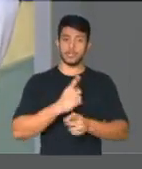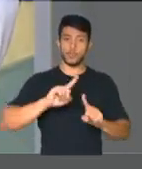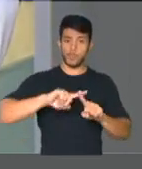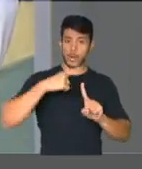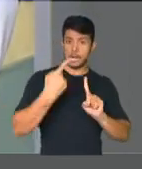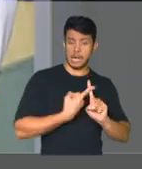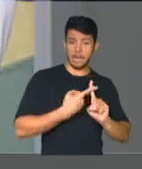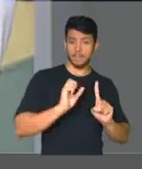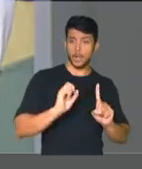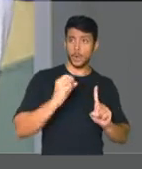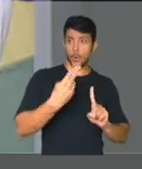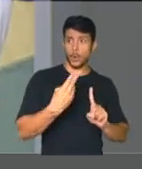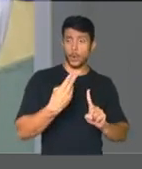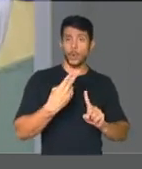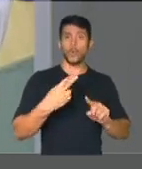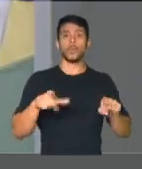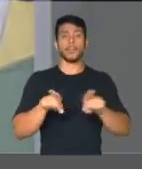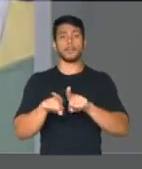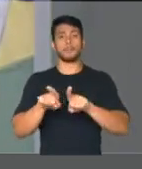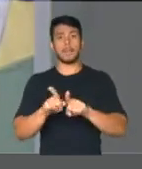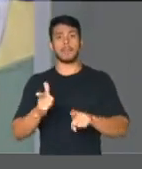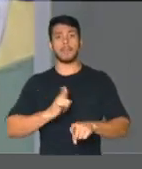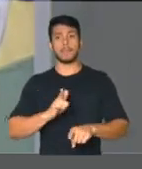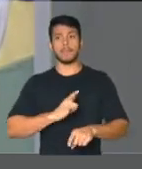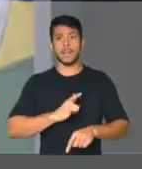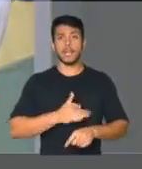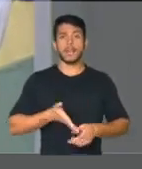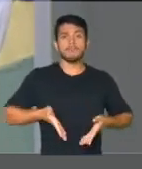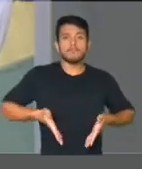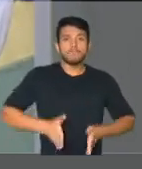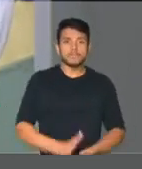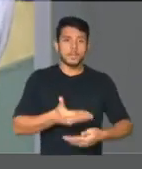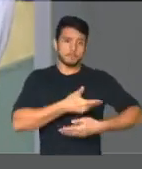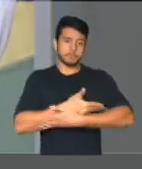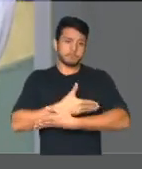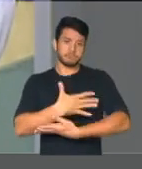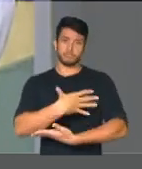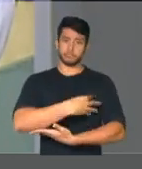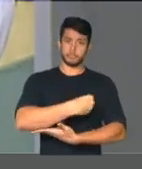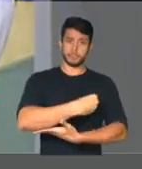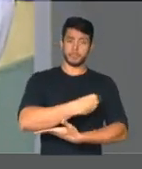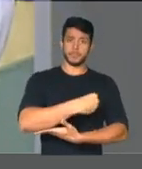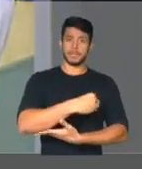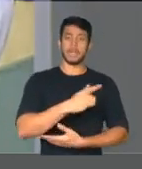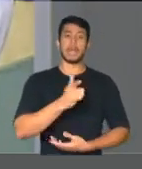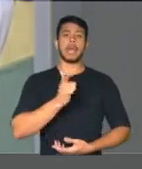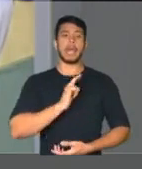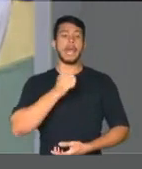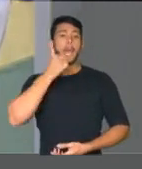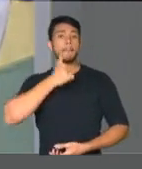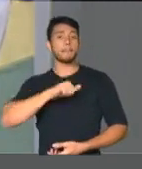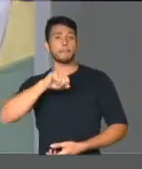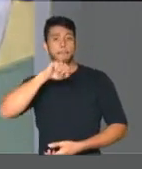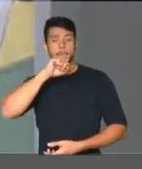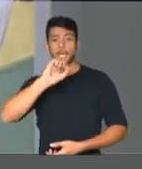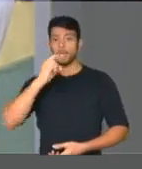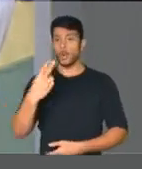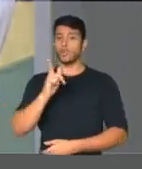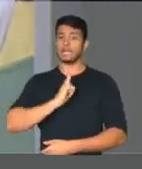gestantes ou puérperas, sejam mães ou responsáveis por pessoas com